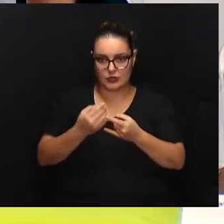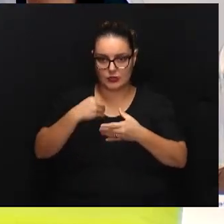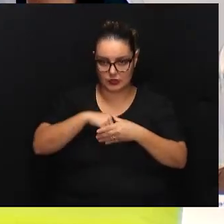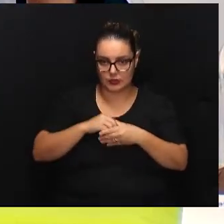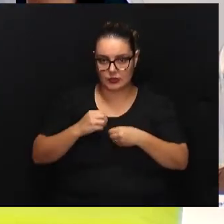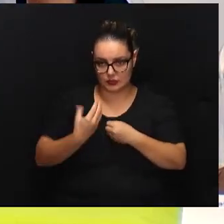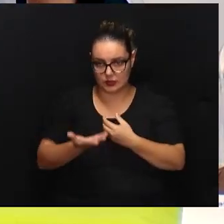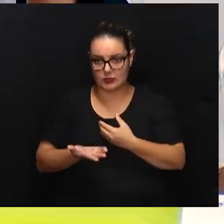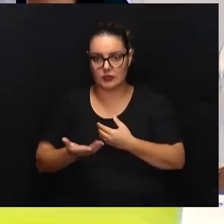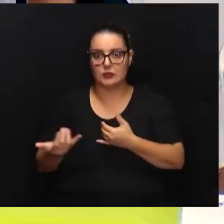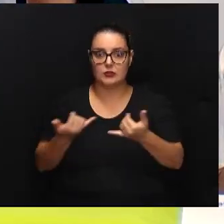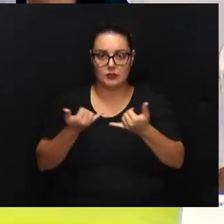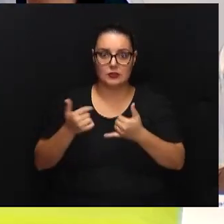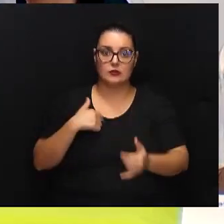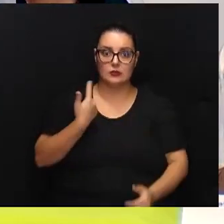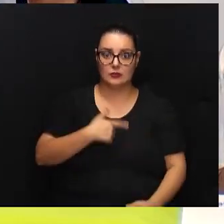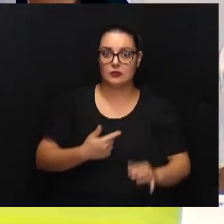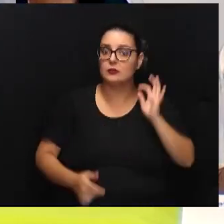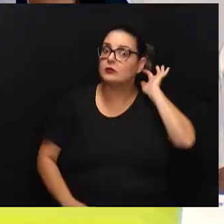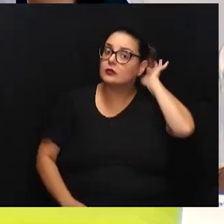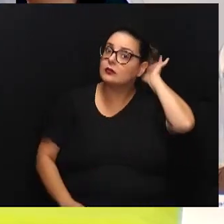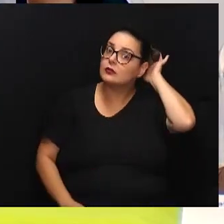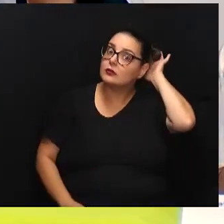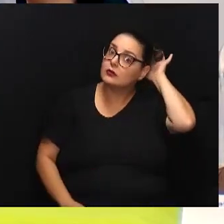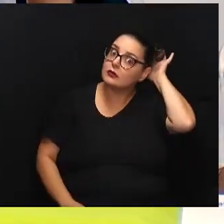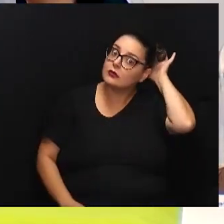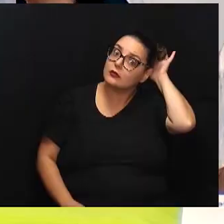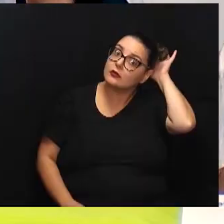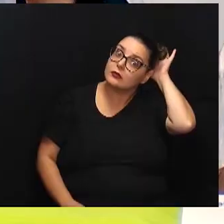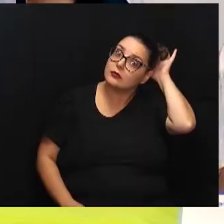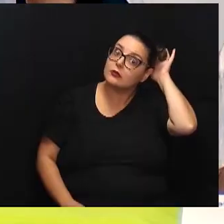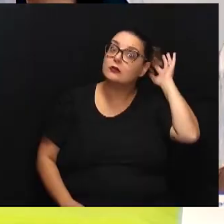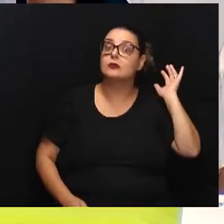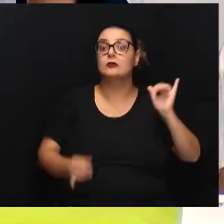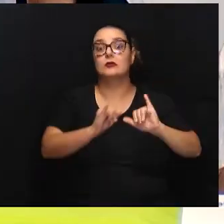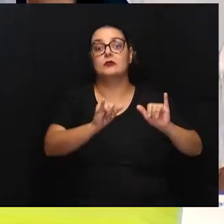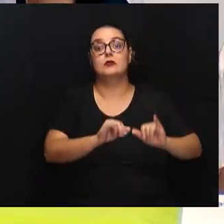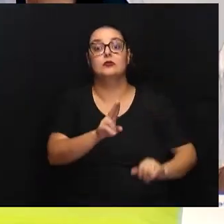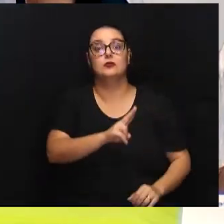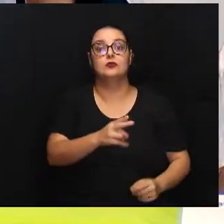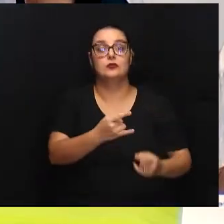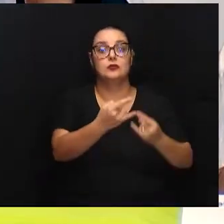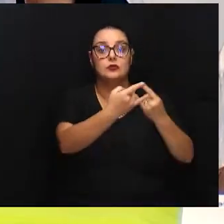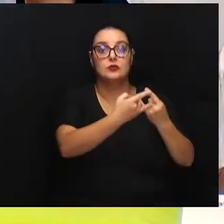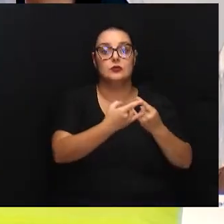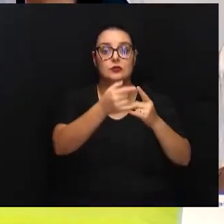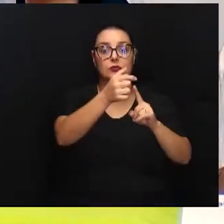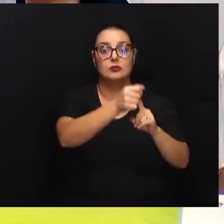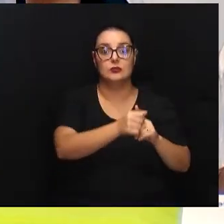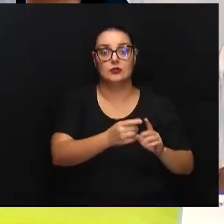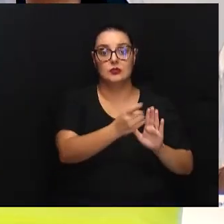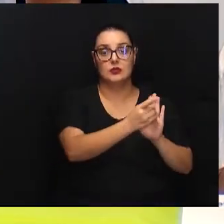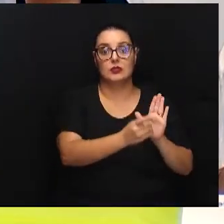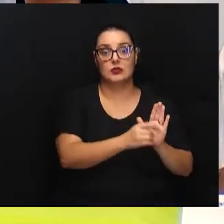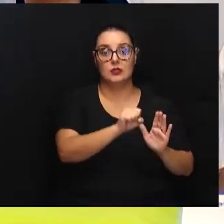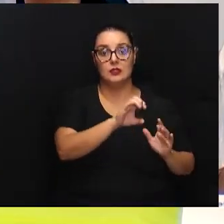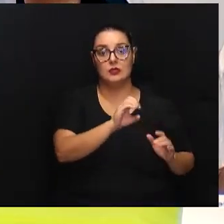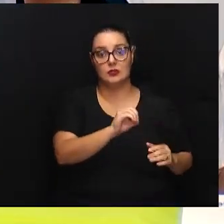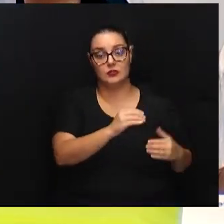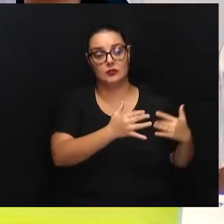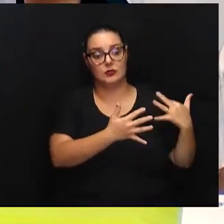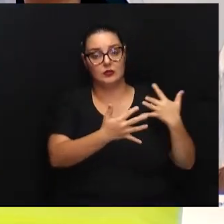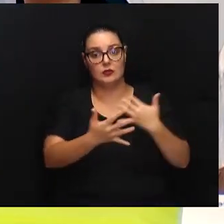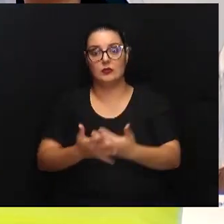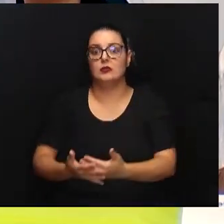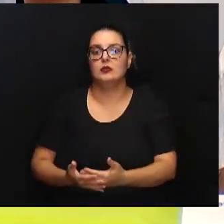as campanhas do Use Camisinha que nós fizemos desde a década de 80, elas não valeram de nada. Que